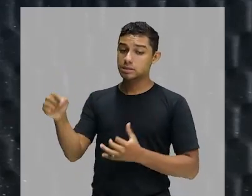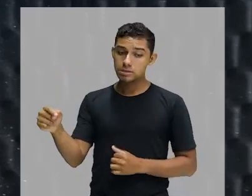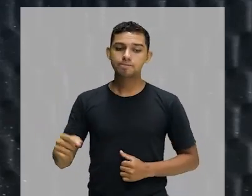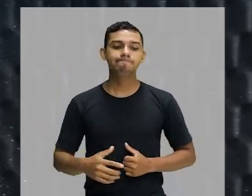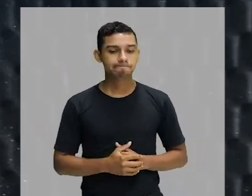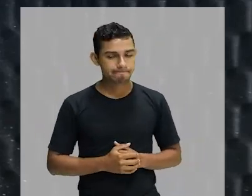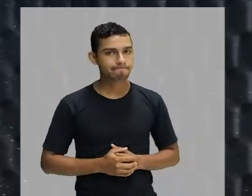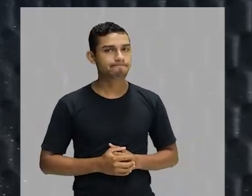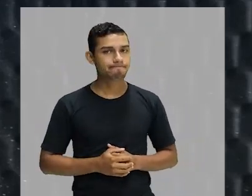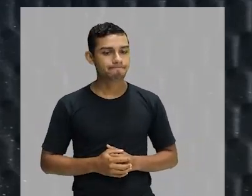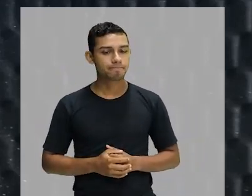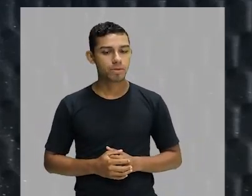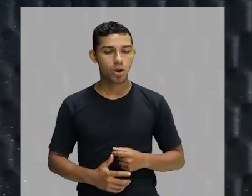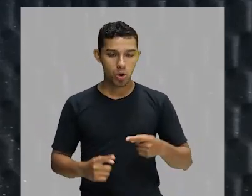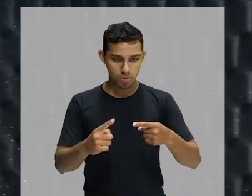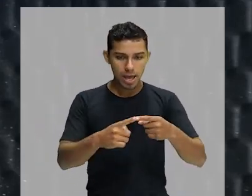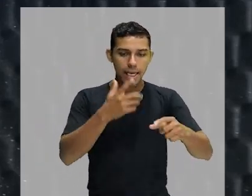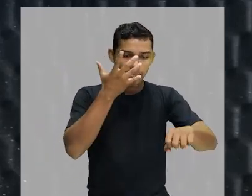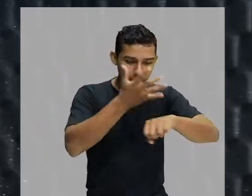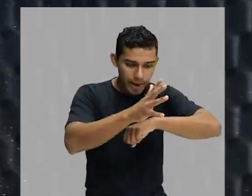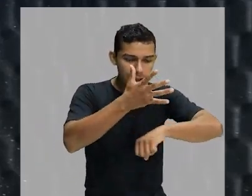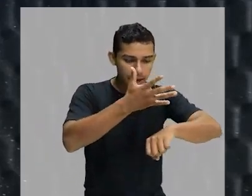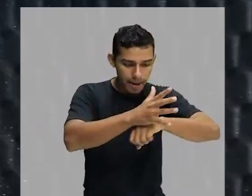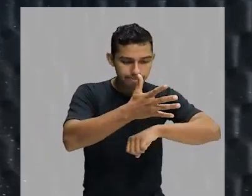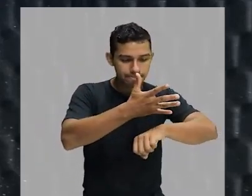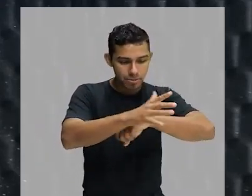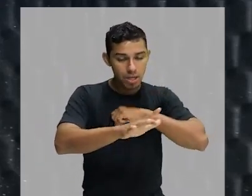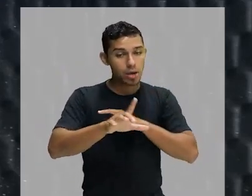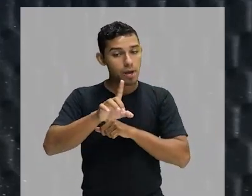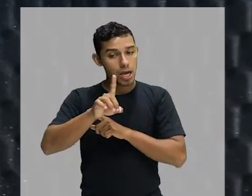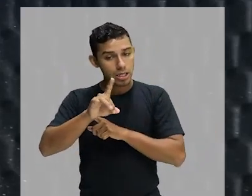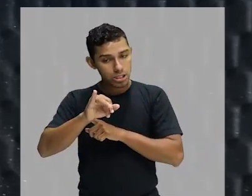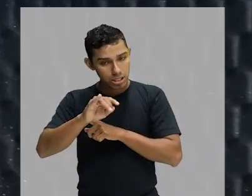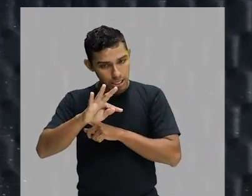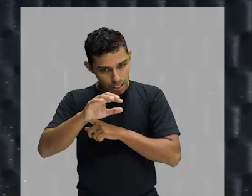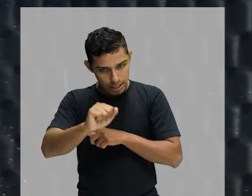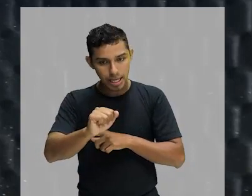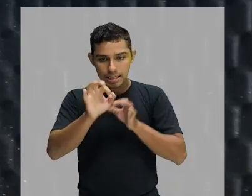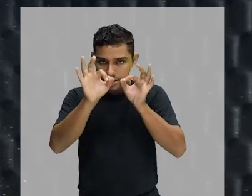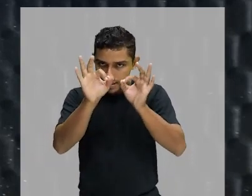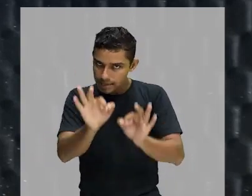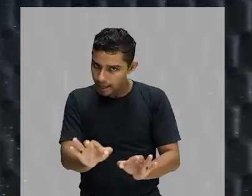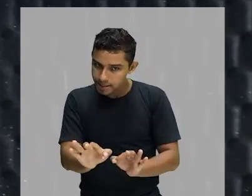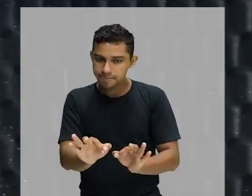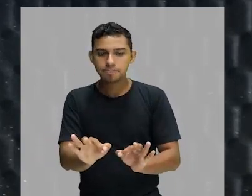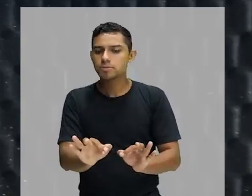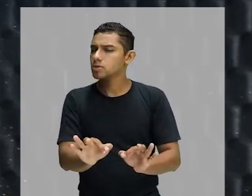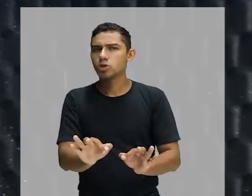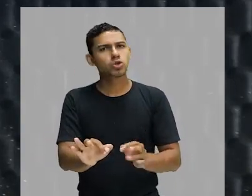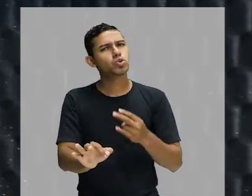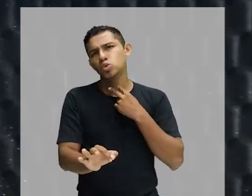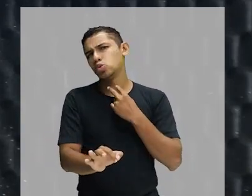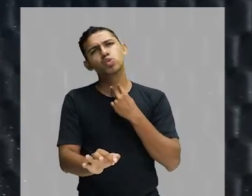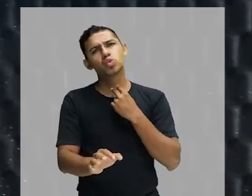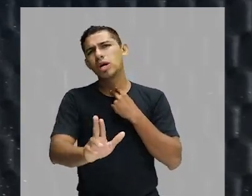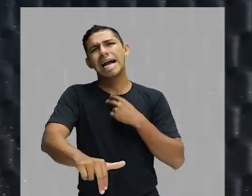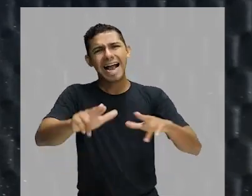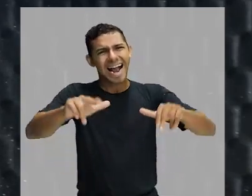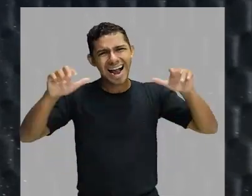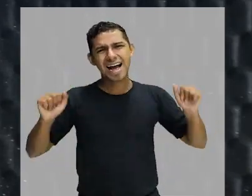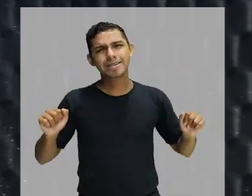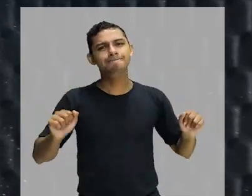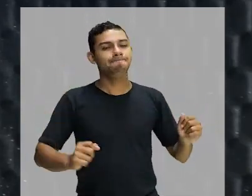Ele deve o quê? Treinar e fazer uma dieta adequada. jamais fazer uso desse tipo